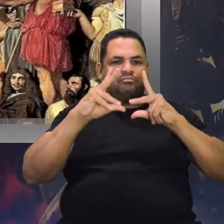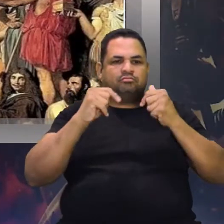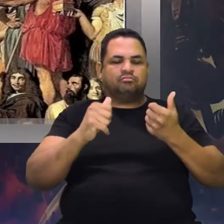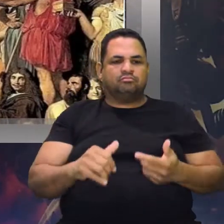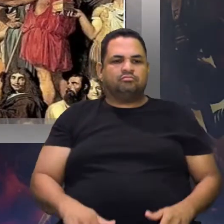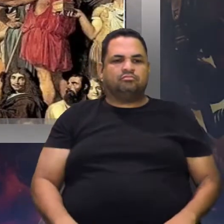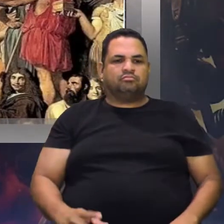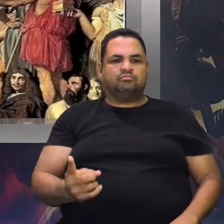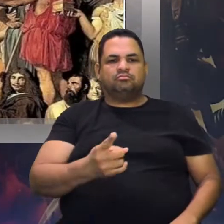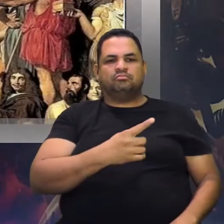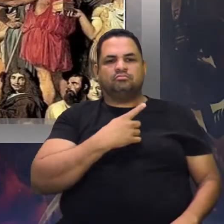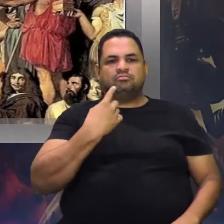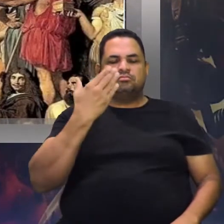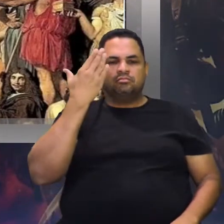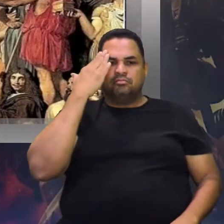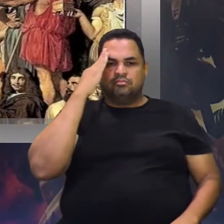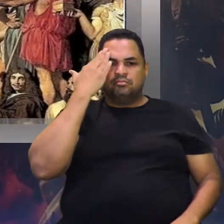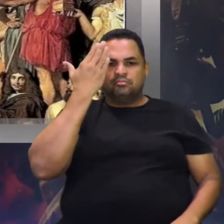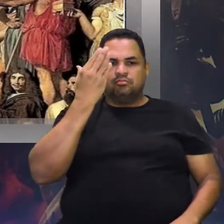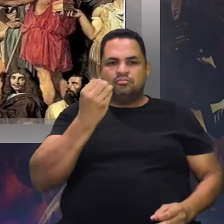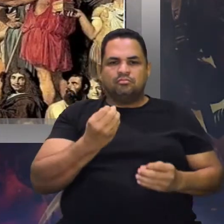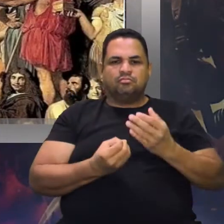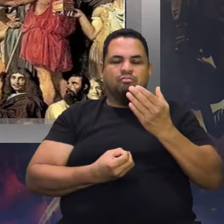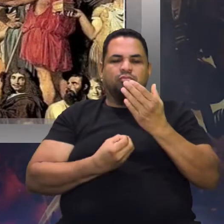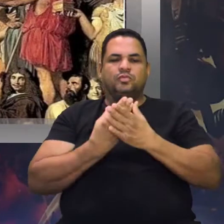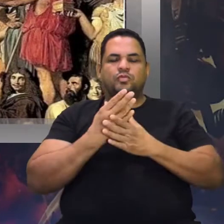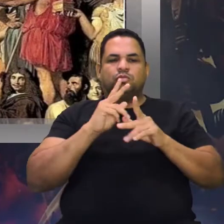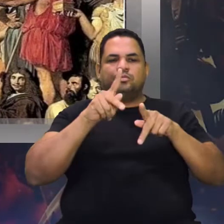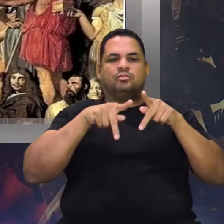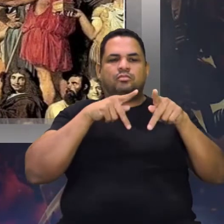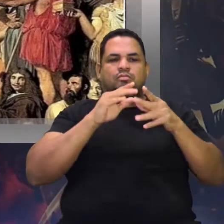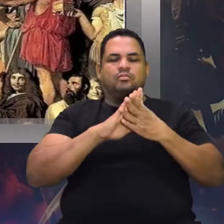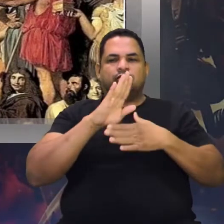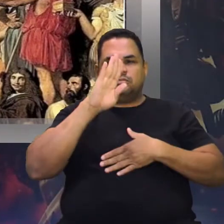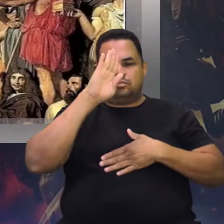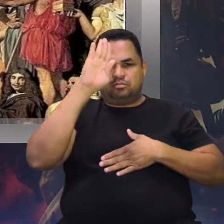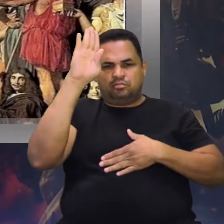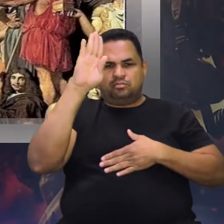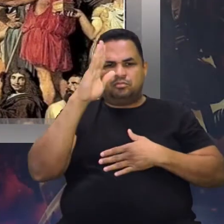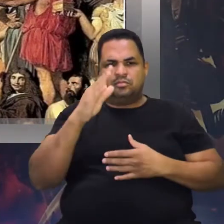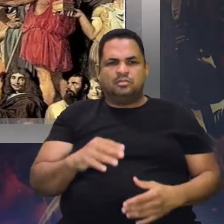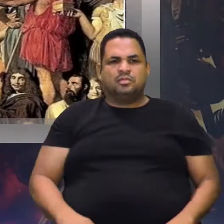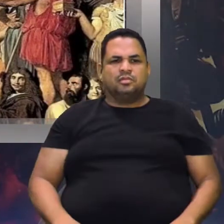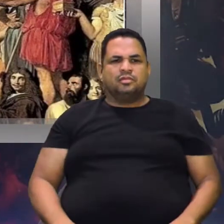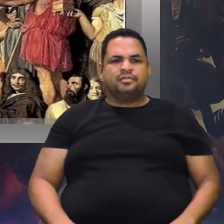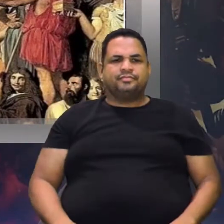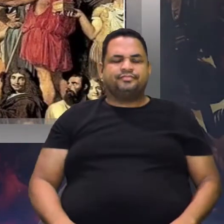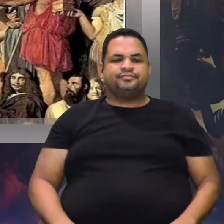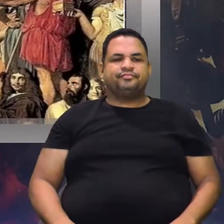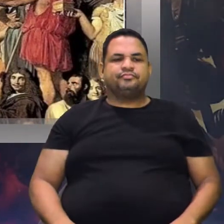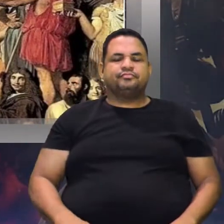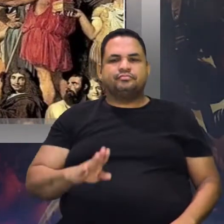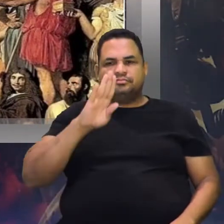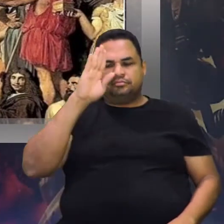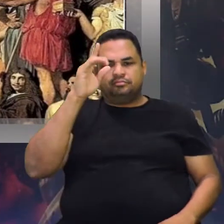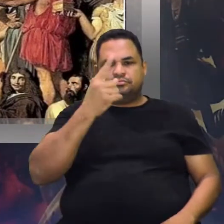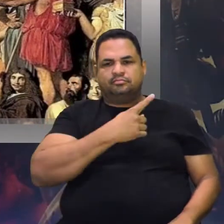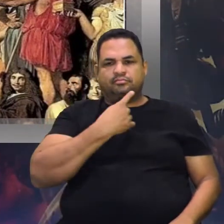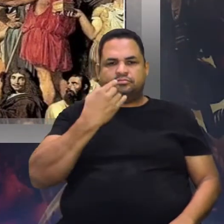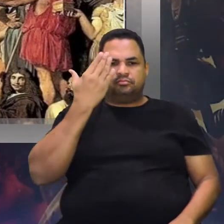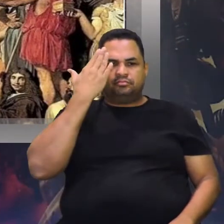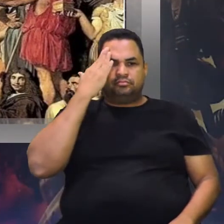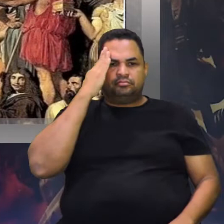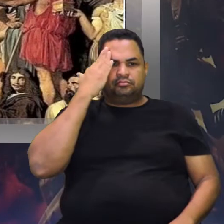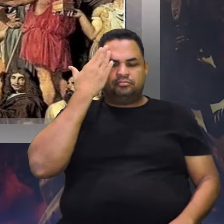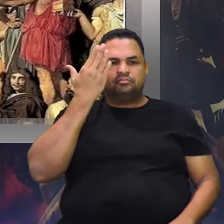Nós precisamos entender esses dois povos que também vão ser fundamental, Grécia e Roma vão ser fundamental para nós compreendermos